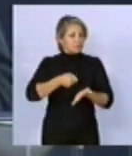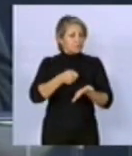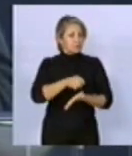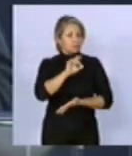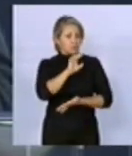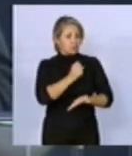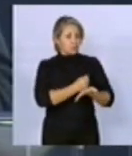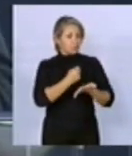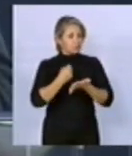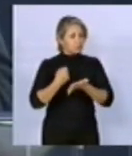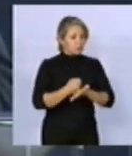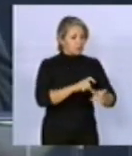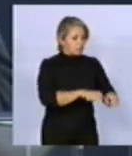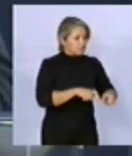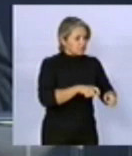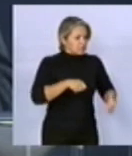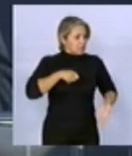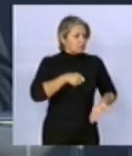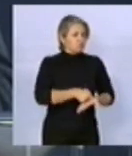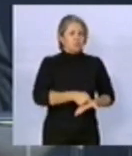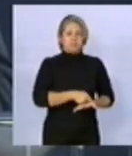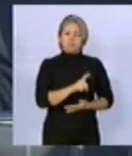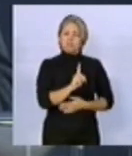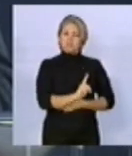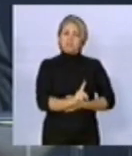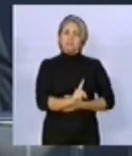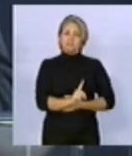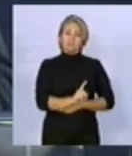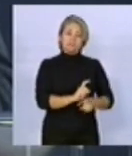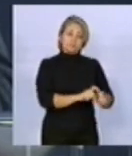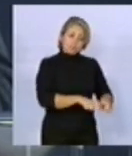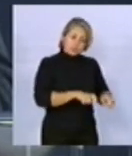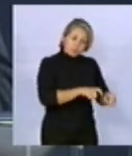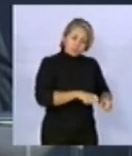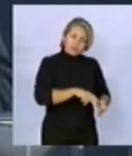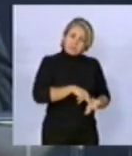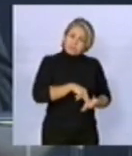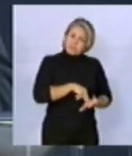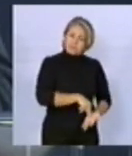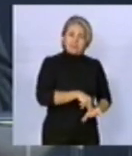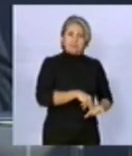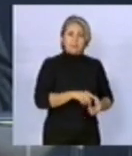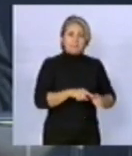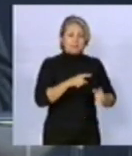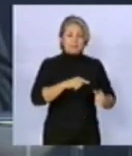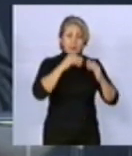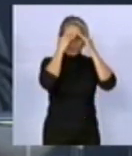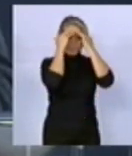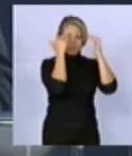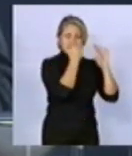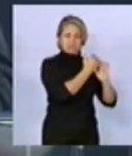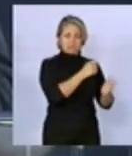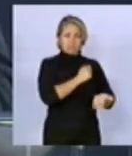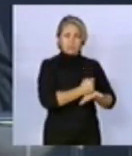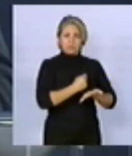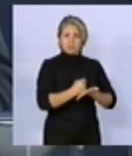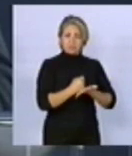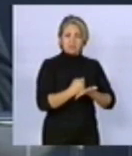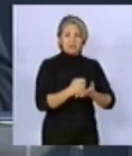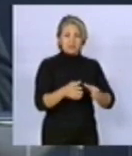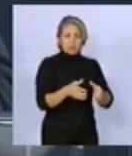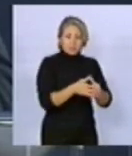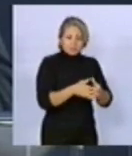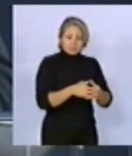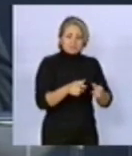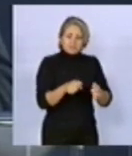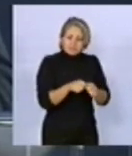o protocolo agroambiental e duro o protocolo agroambiental é rígido e que para cumprir o protocolo o setor a fazer